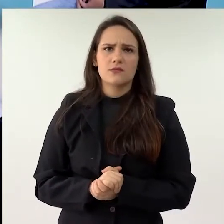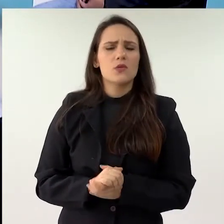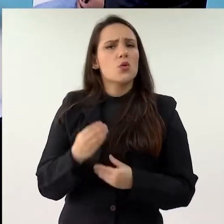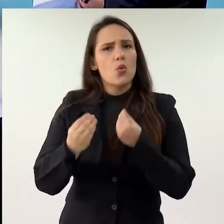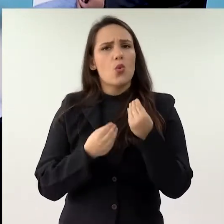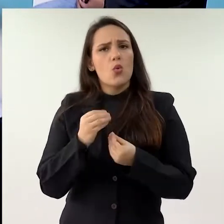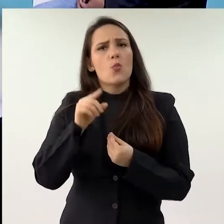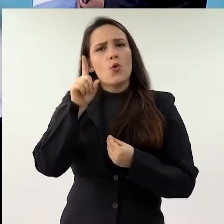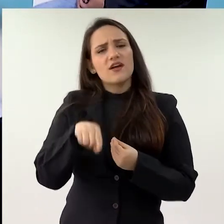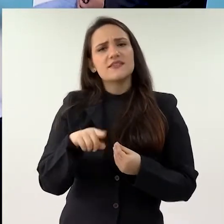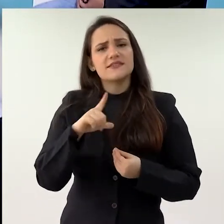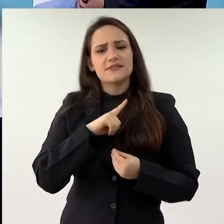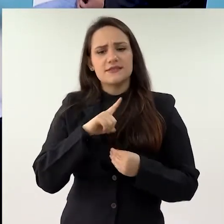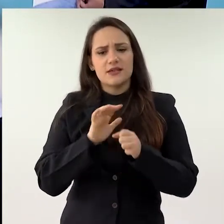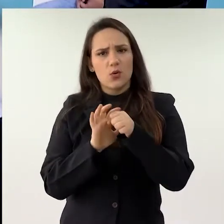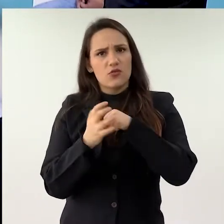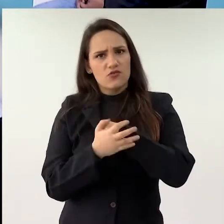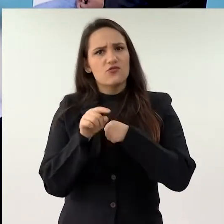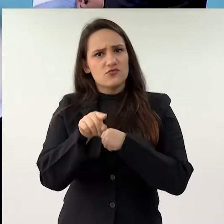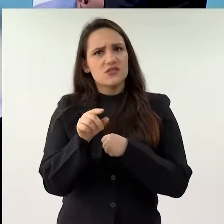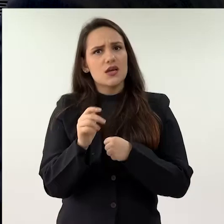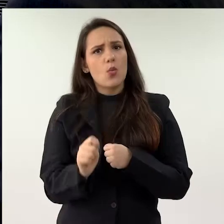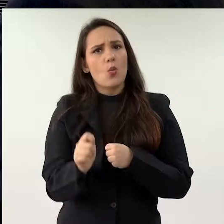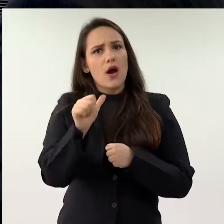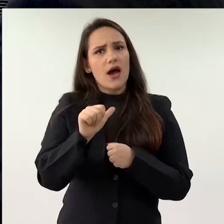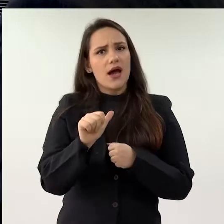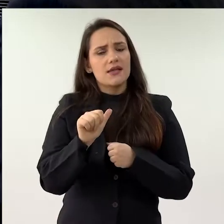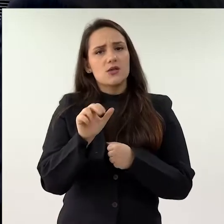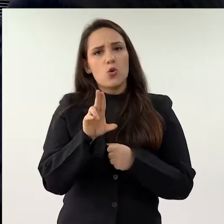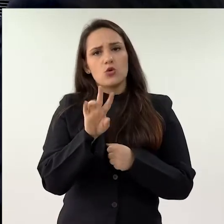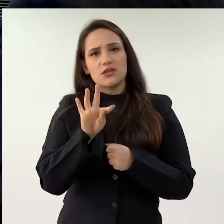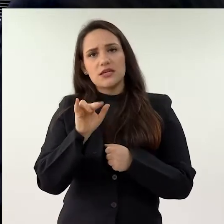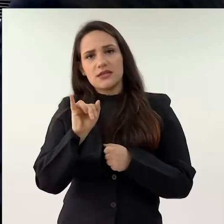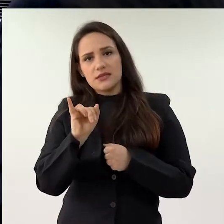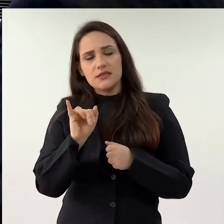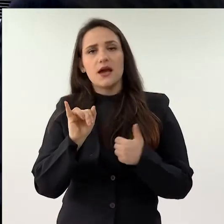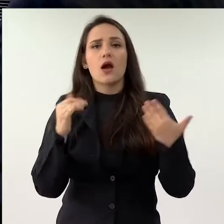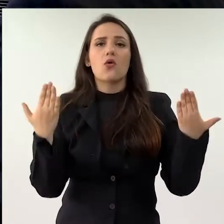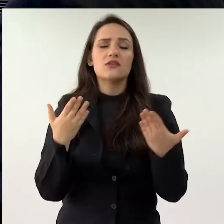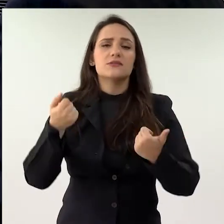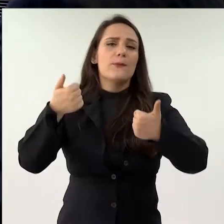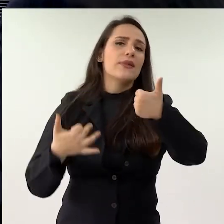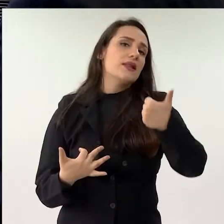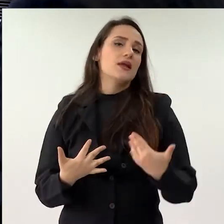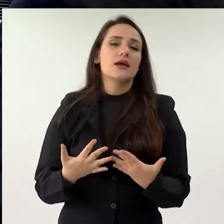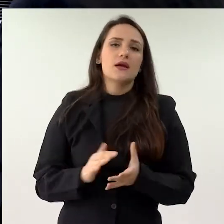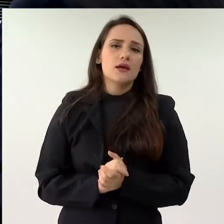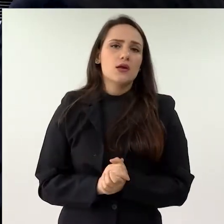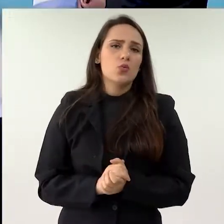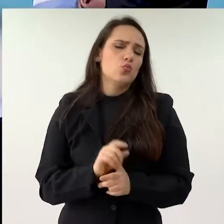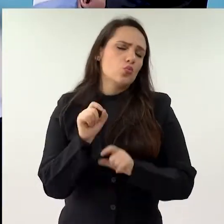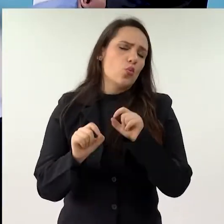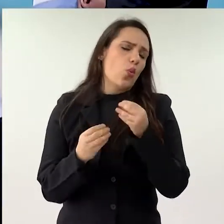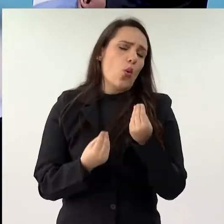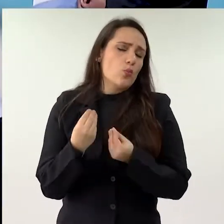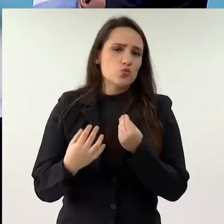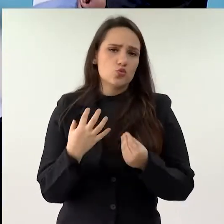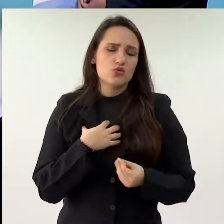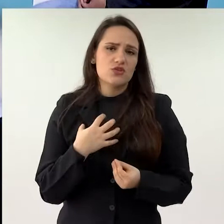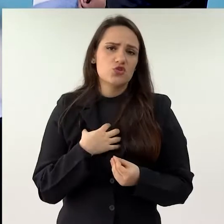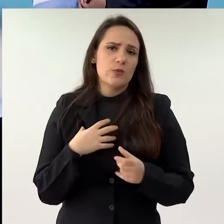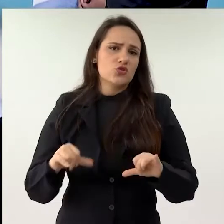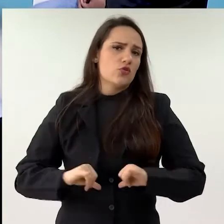um coronavírus, que você chegou quase aí para a UTI. Conta em detalhes para nós o que você sofreu e o que